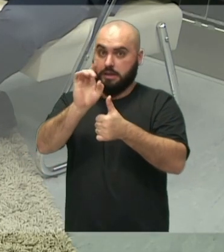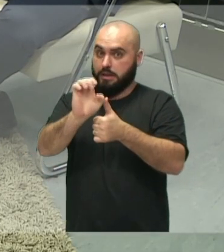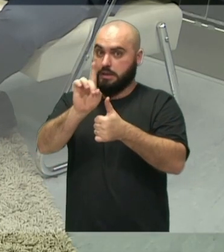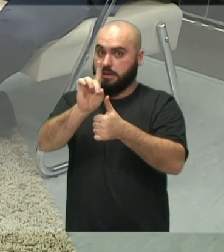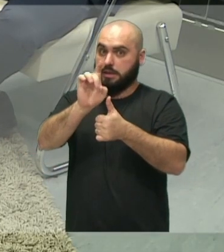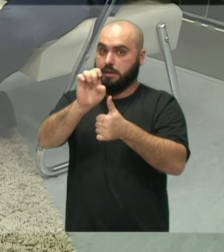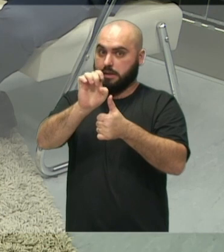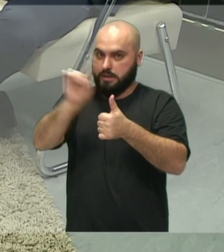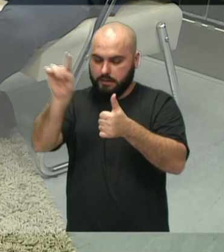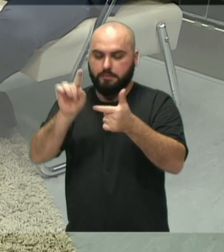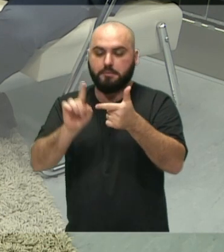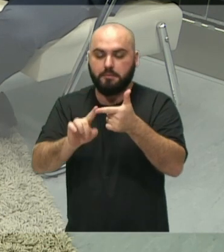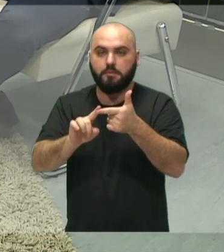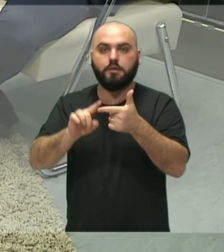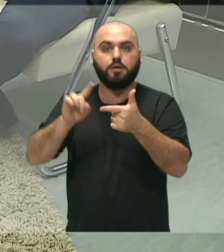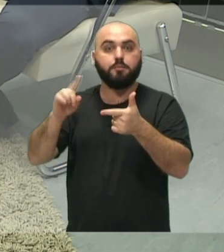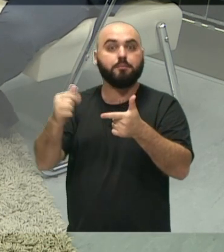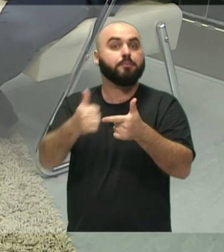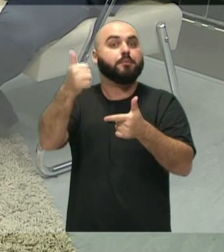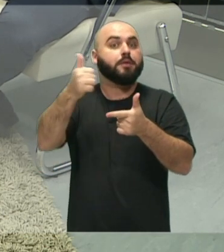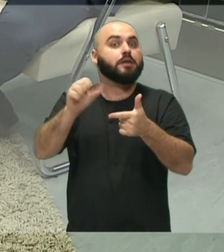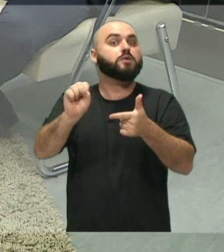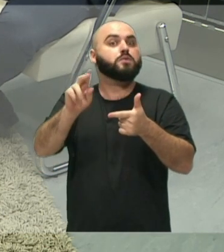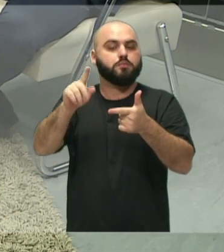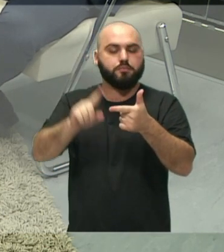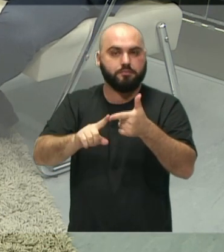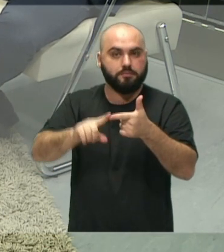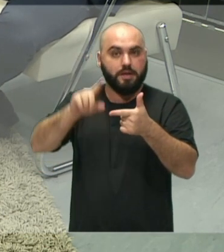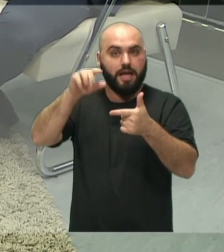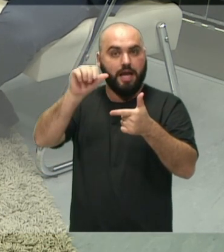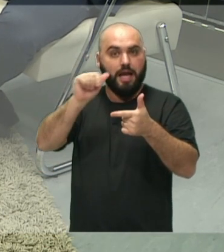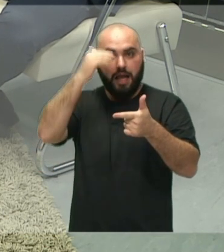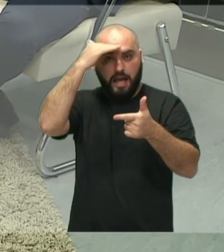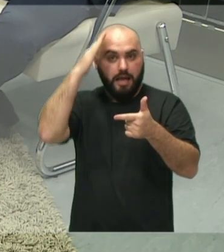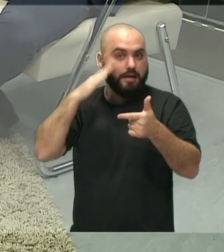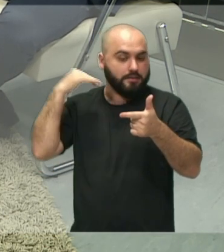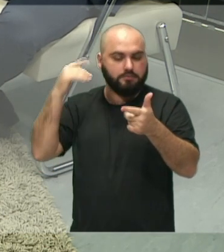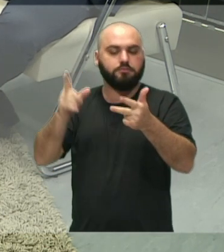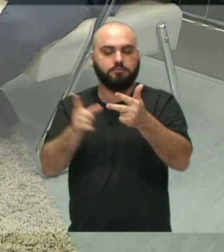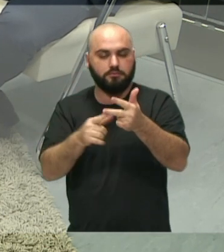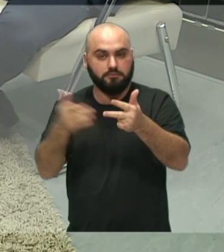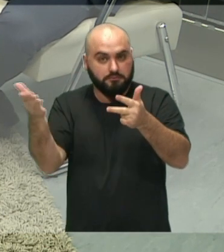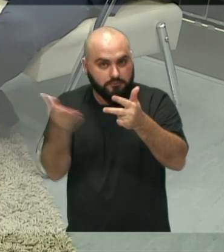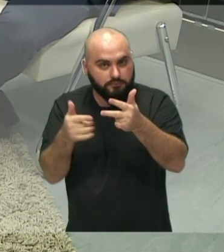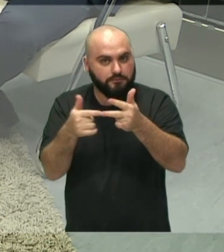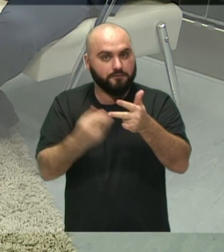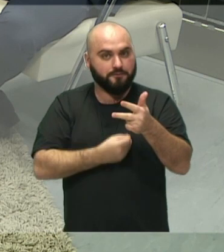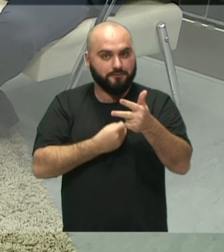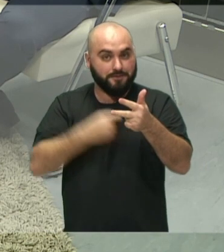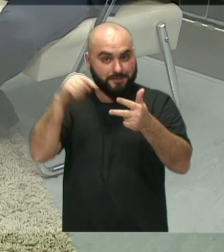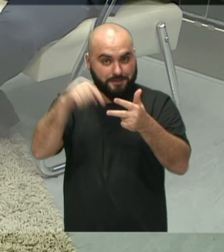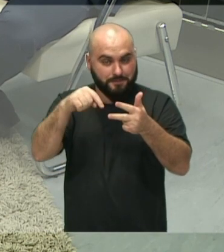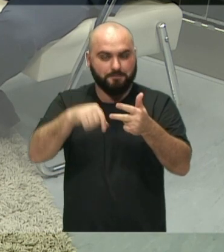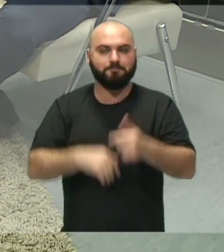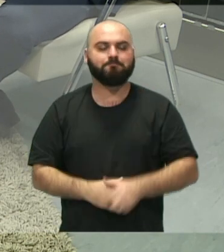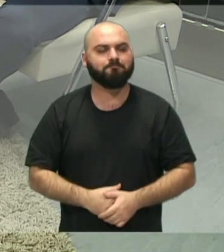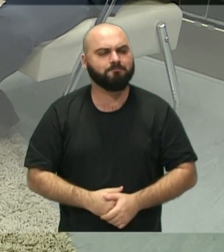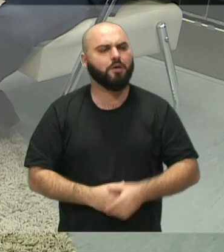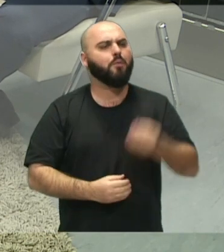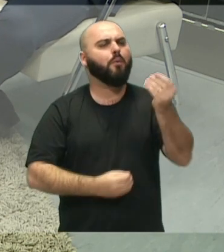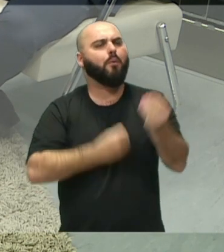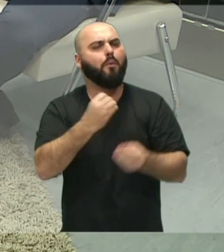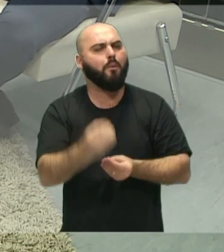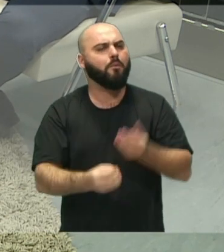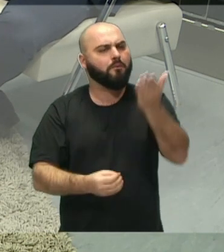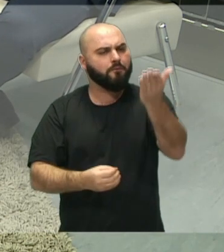essa oportunidade, Paulo? Como é que você recebeu essa confirmação de que estaria aqui pela primeira vez na casa, o senhor que